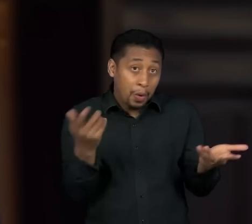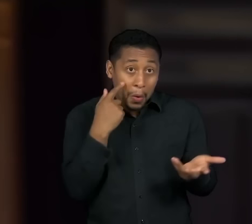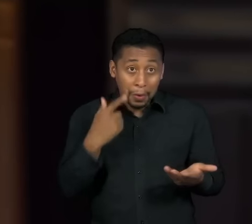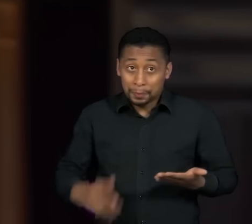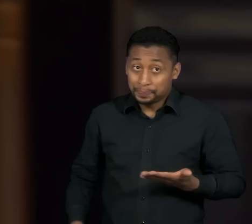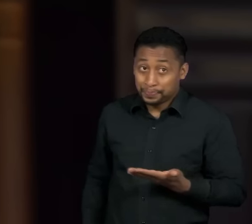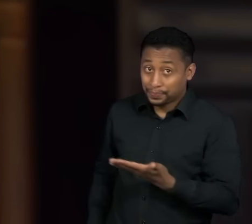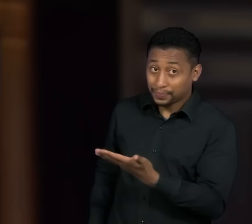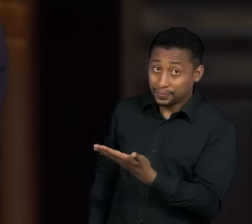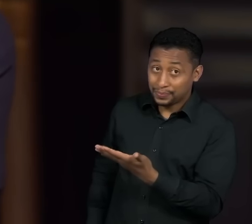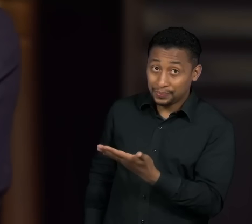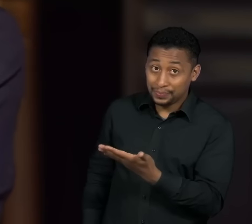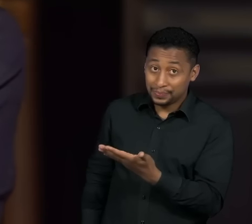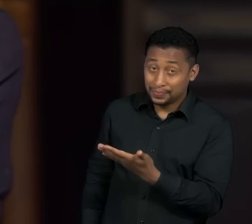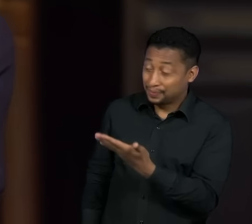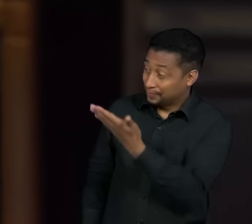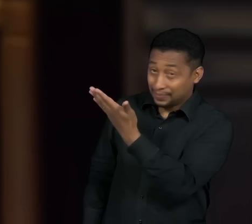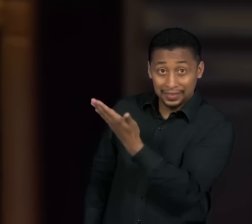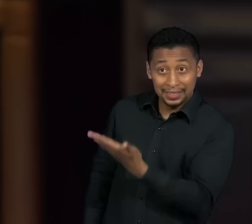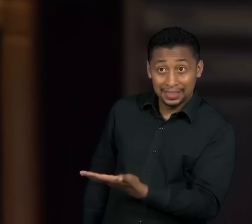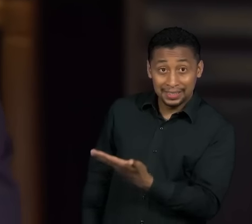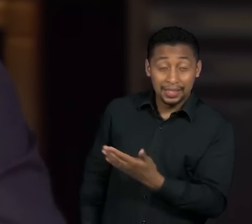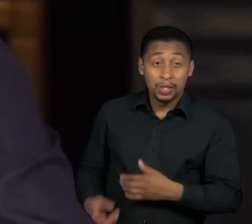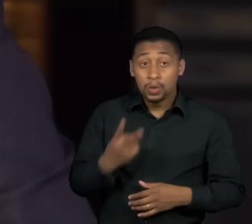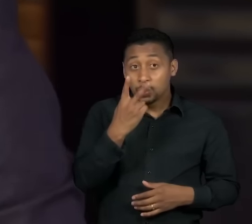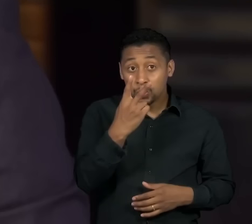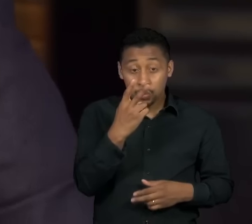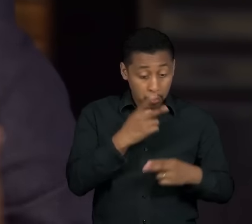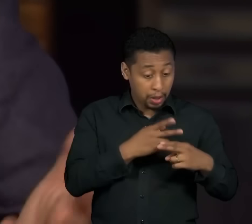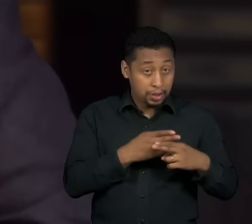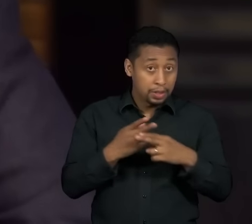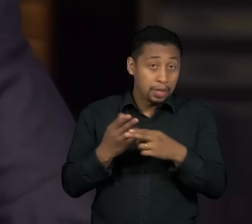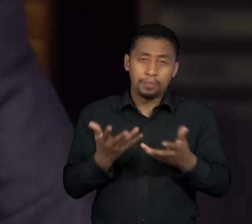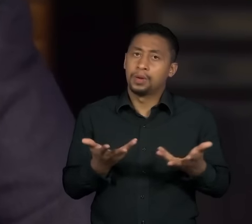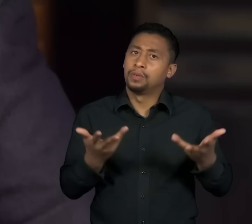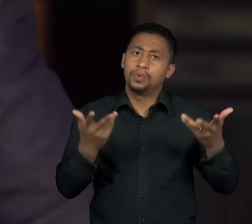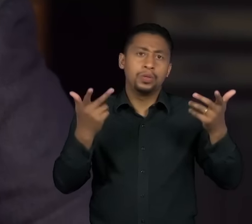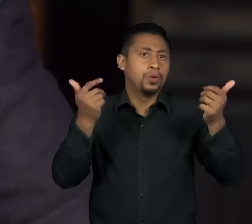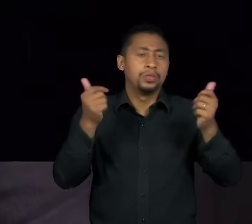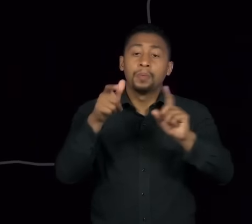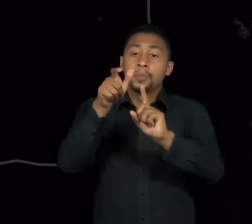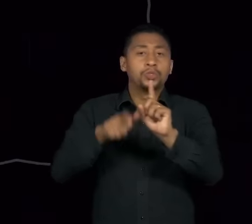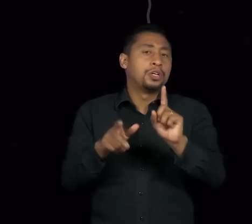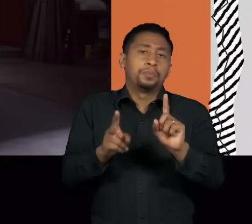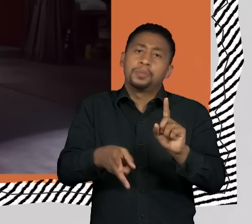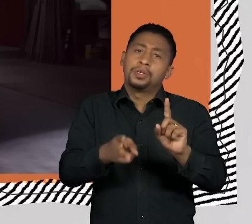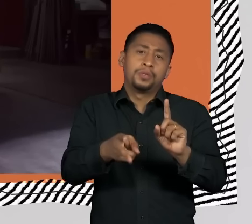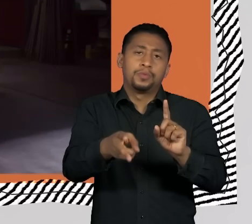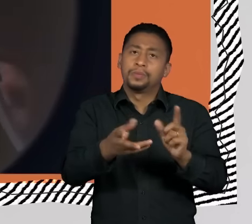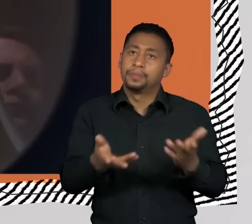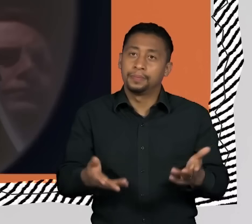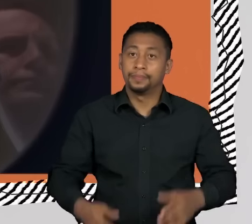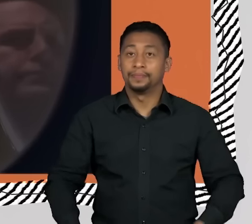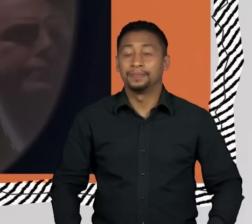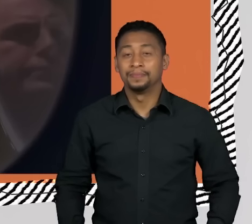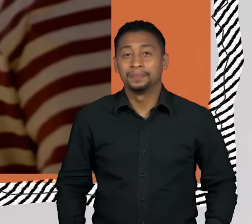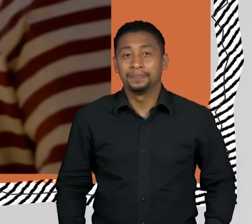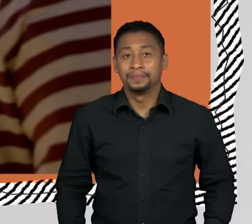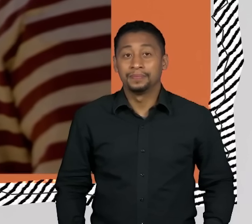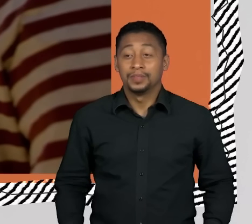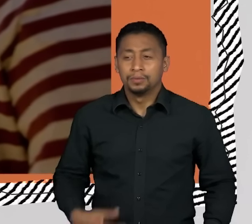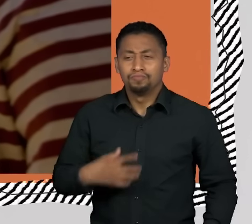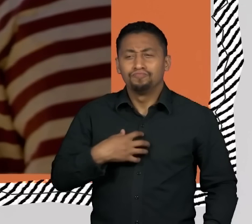tem o Better Call Saul, que é outra série incrível. Exatamente, que é muito boa. E é um personagem da série, né? Tell you about a young